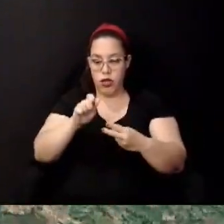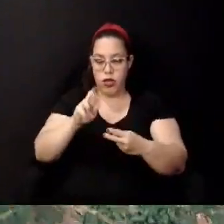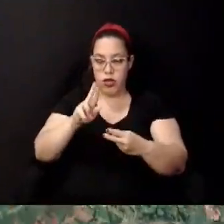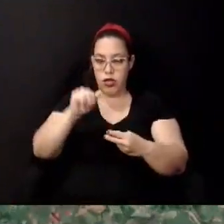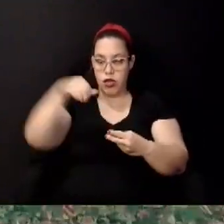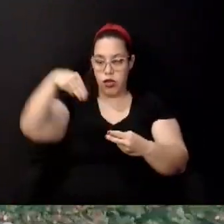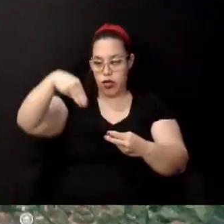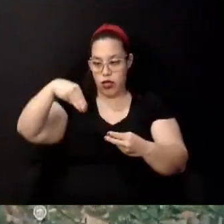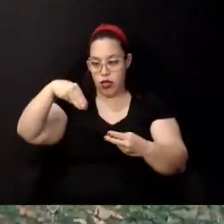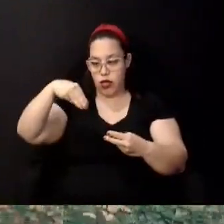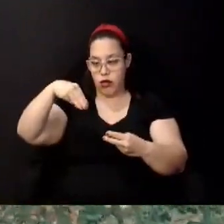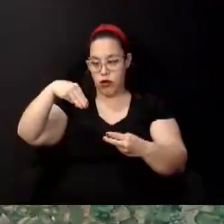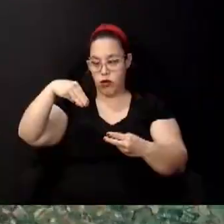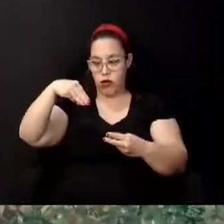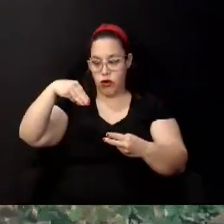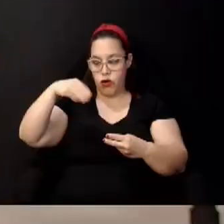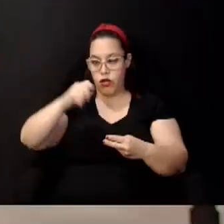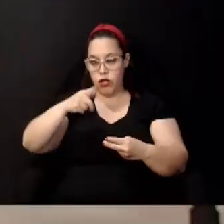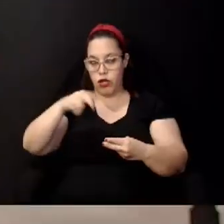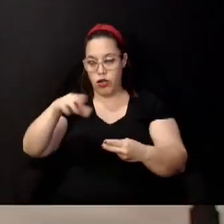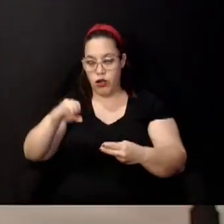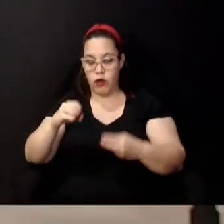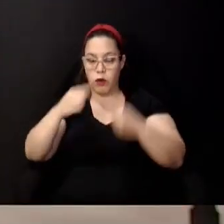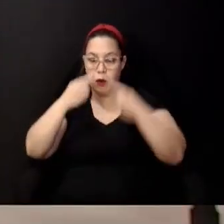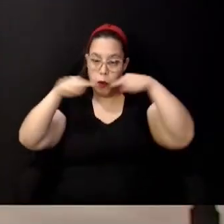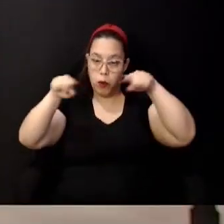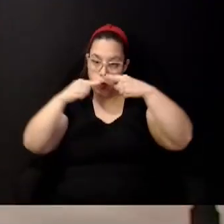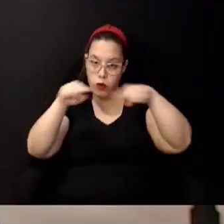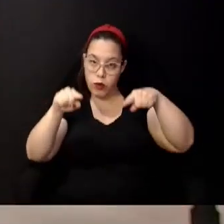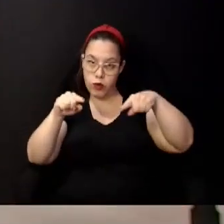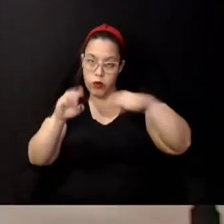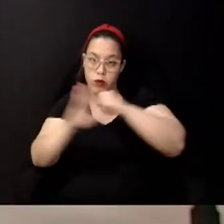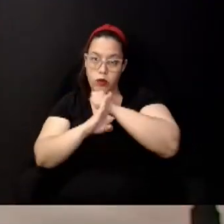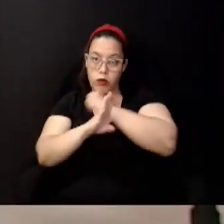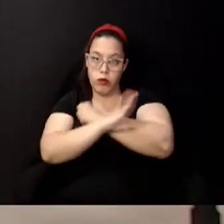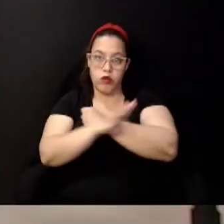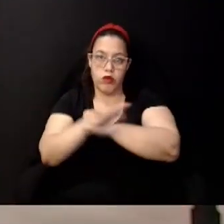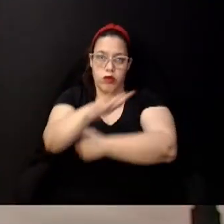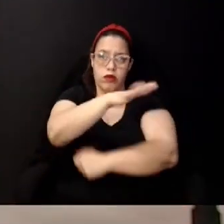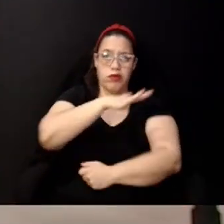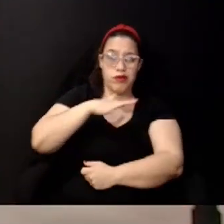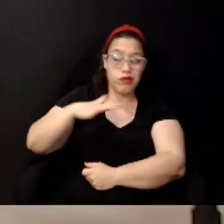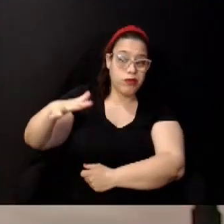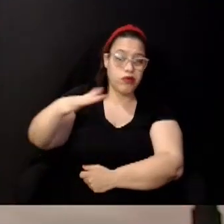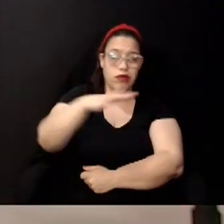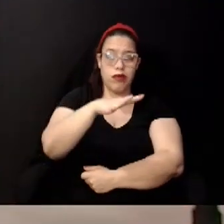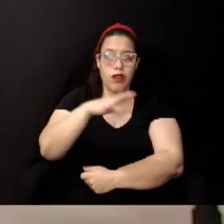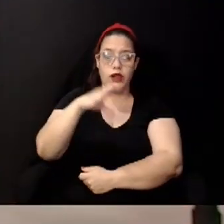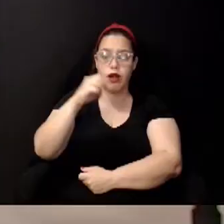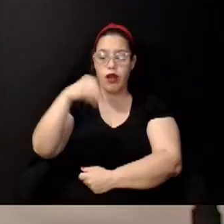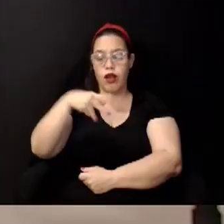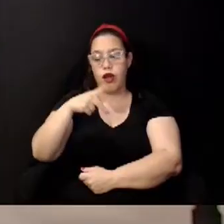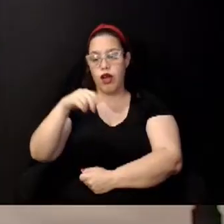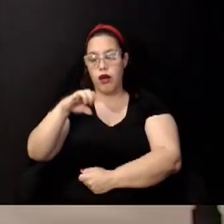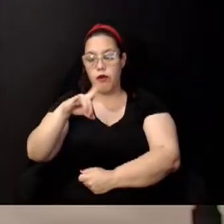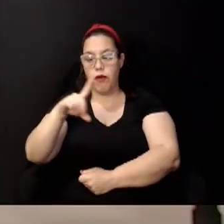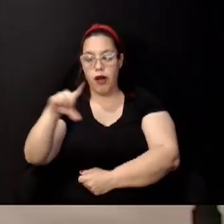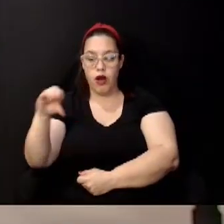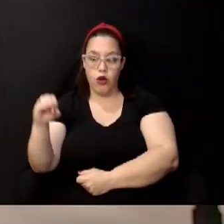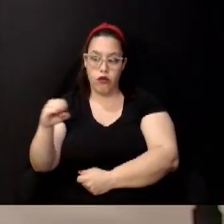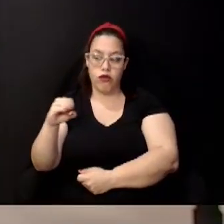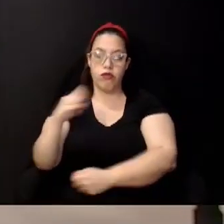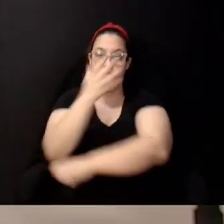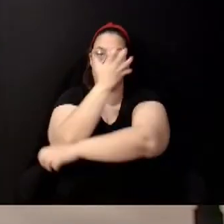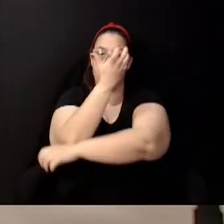Chácaras Gargantilha e Jardim Montebello. A nossa região tem muitos fragmentos de mata protegido, como a